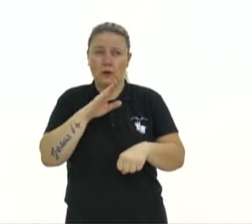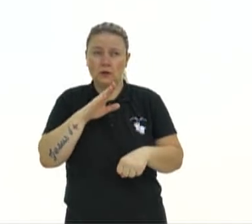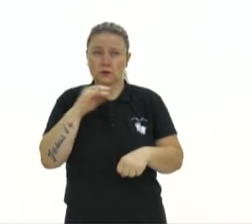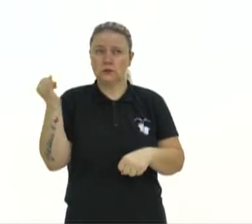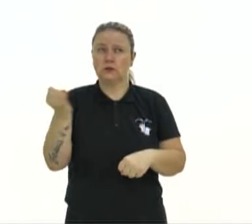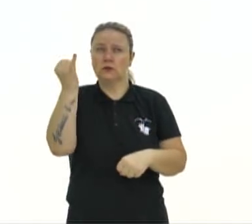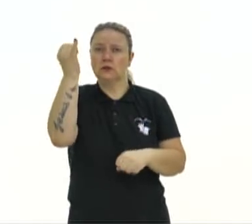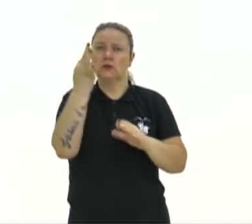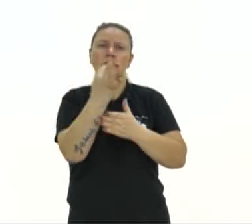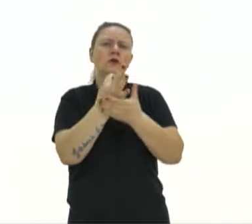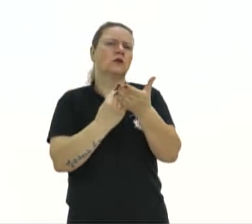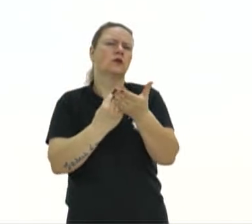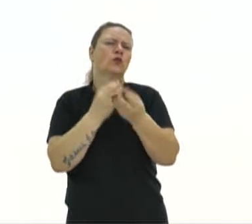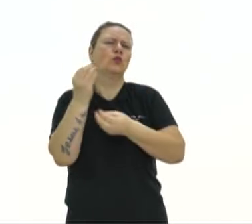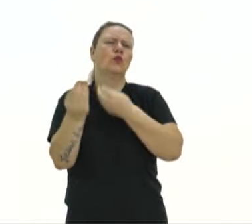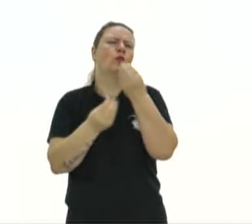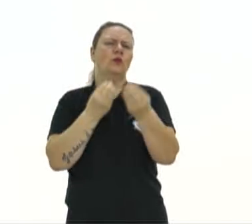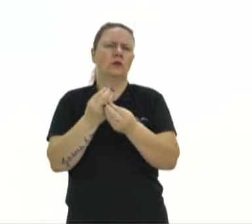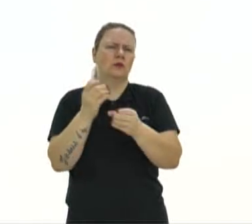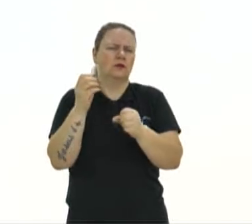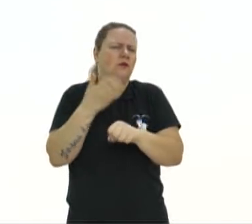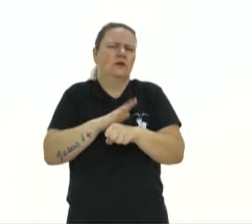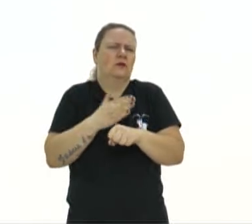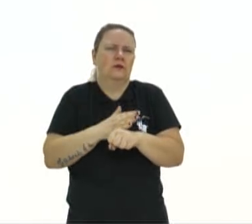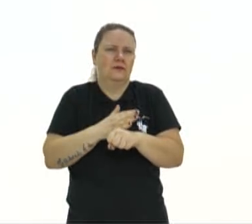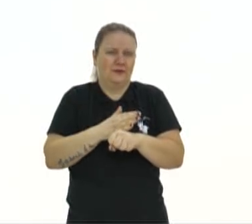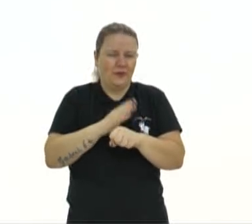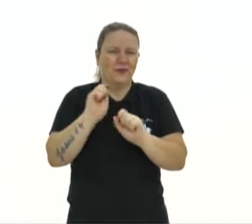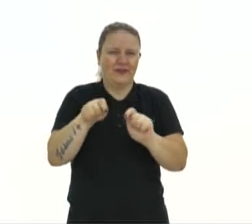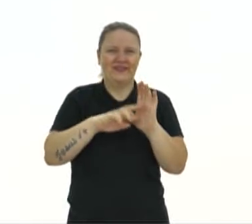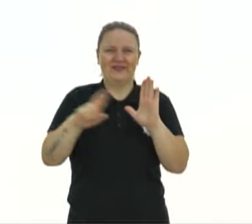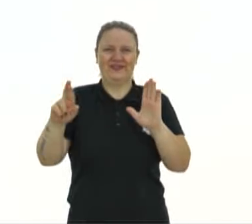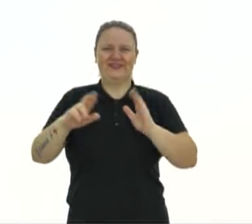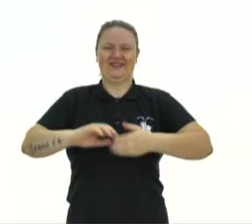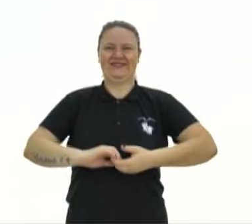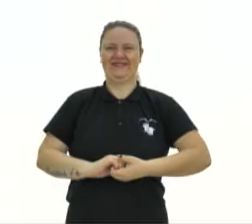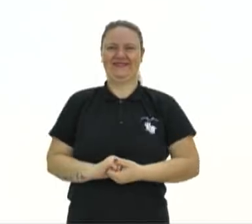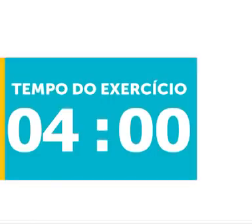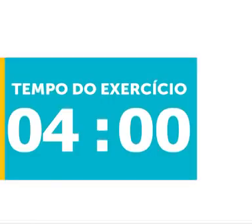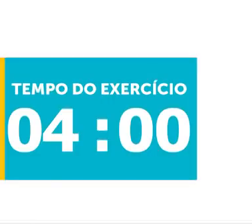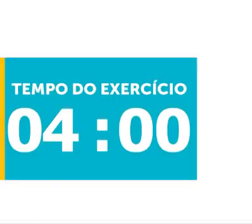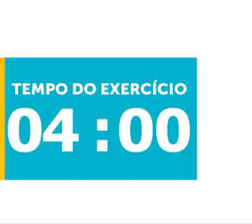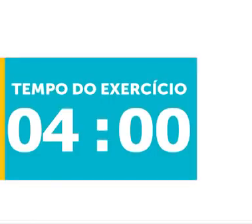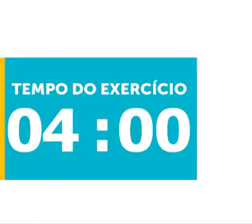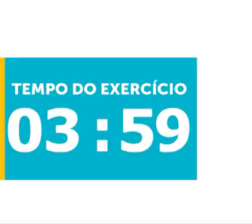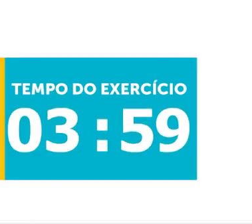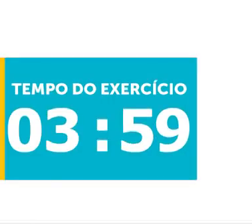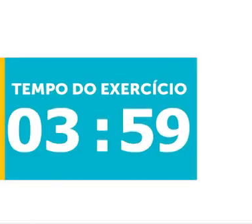modo produz? Pode responder.